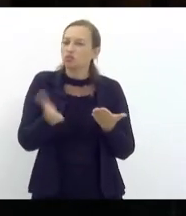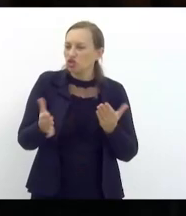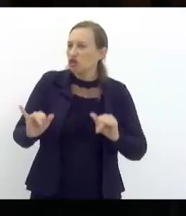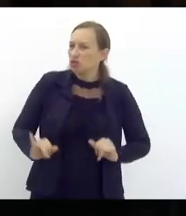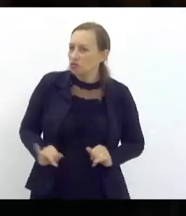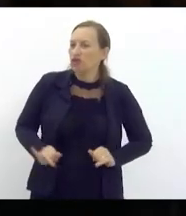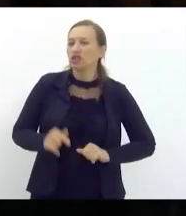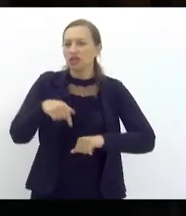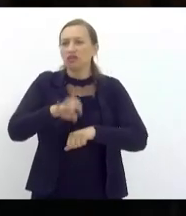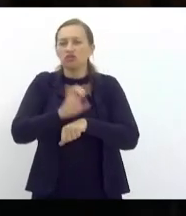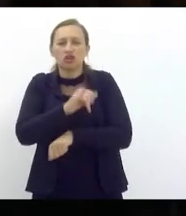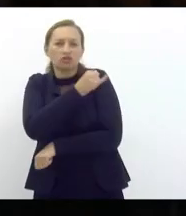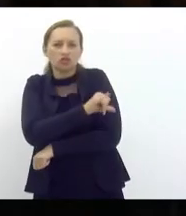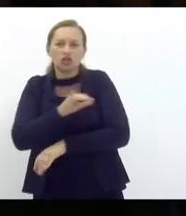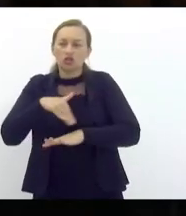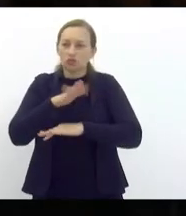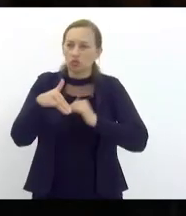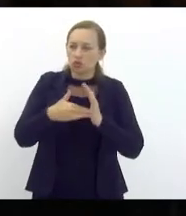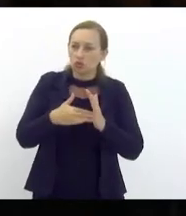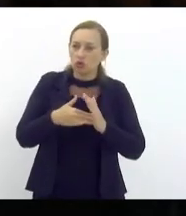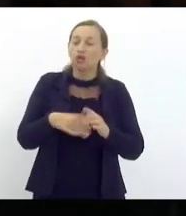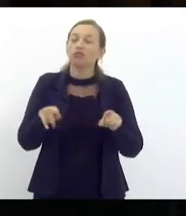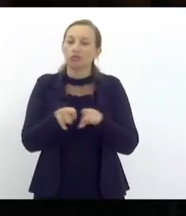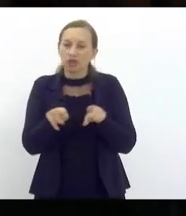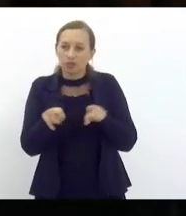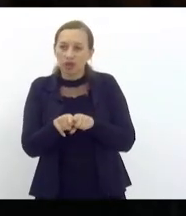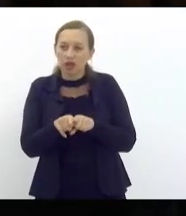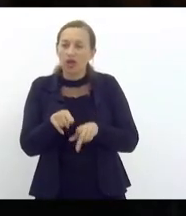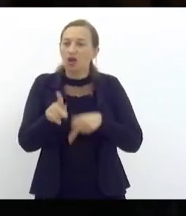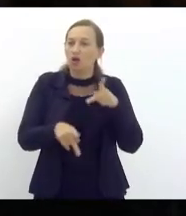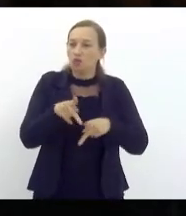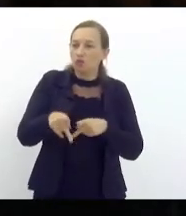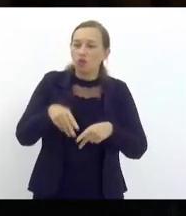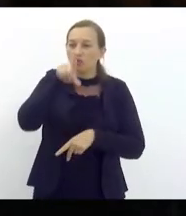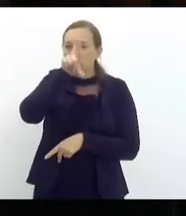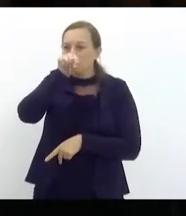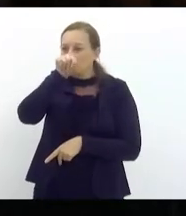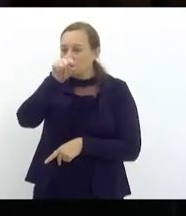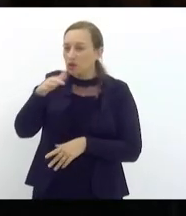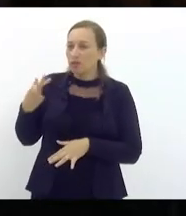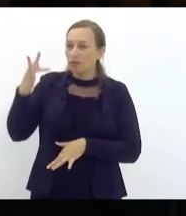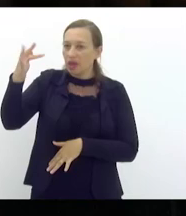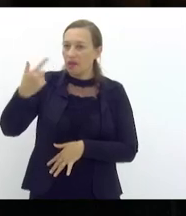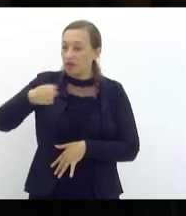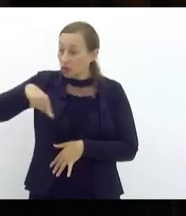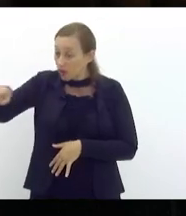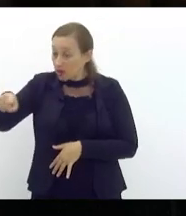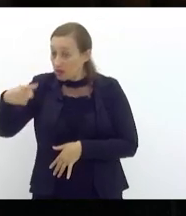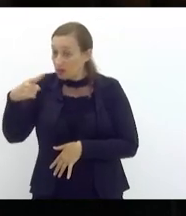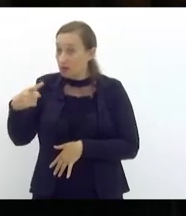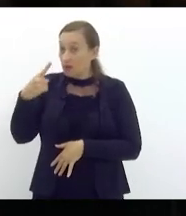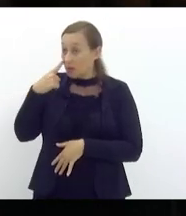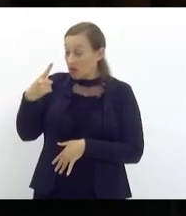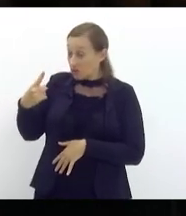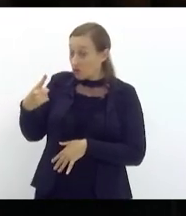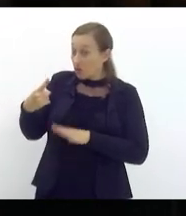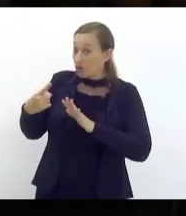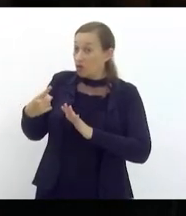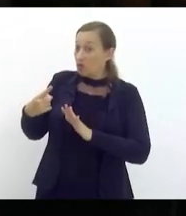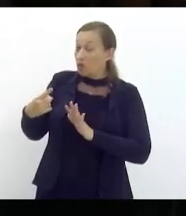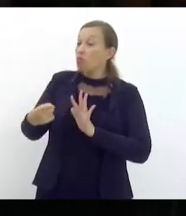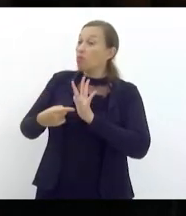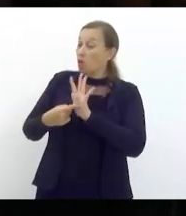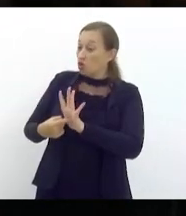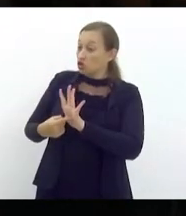sofremos aqui do Estado do Rio de Janeiro como um todo e também ao povo de Nilópolis e dizer que em breve estarei aí para que a gente mostre que esses pensamentos